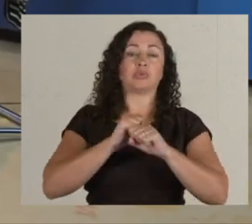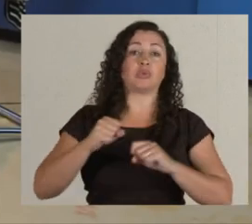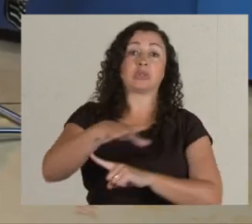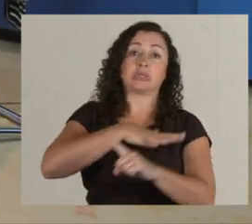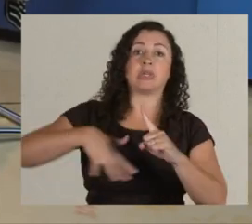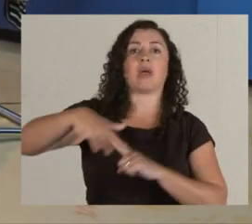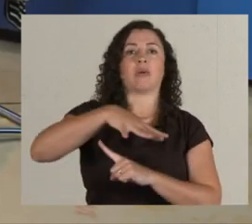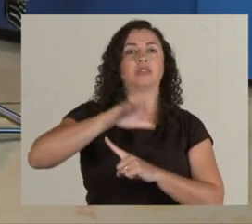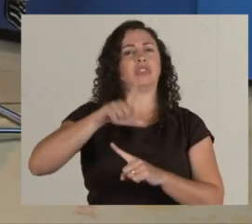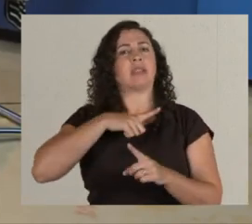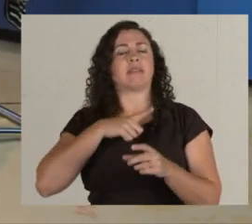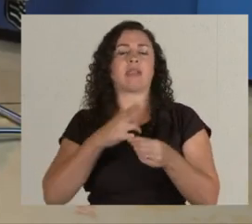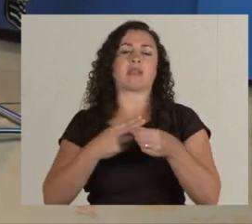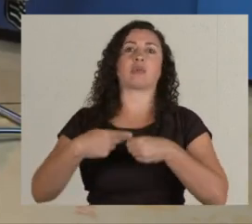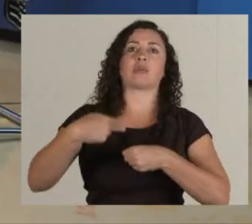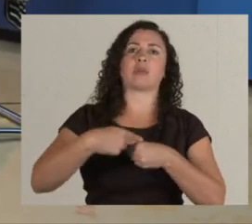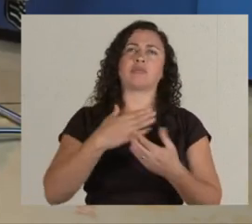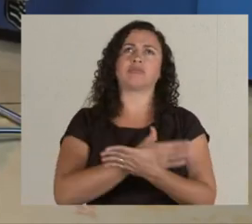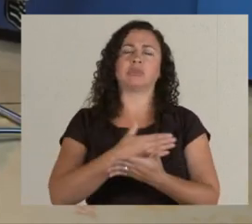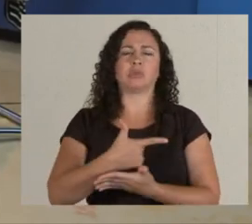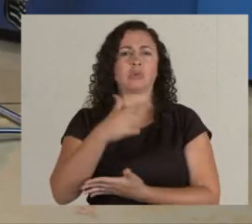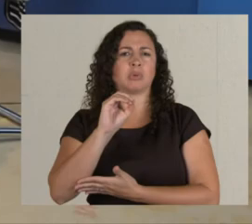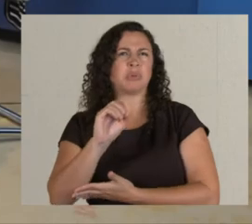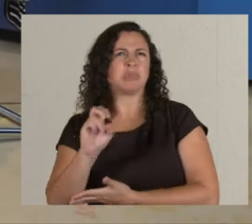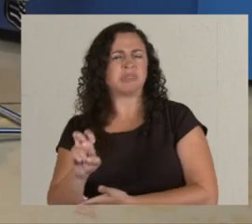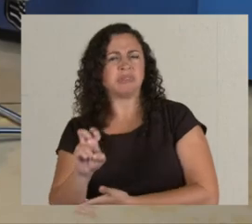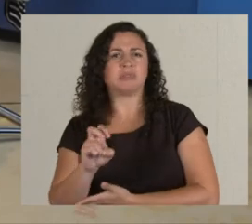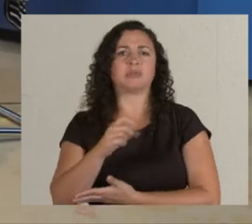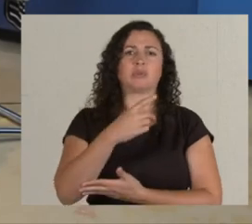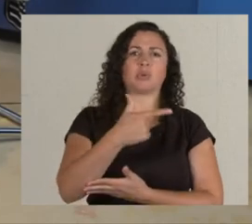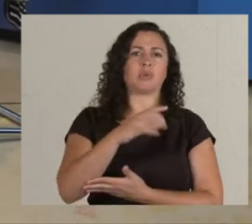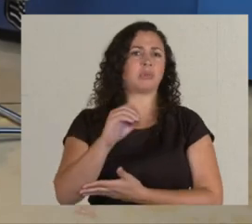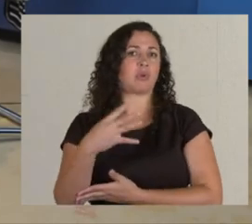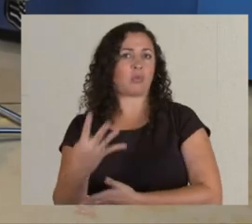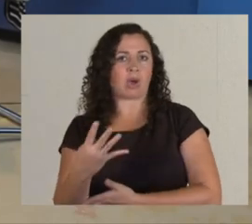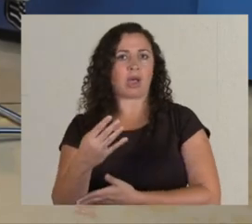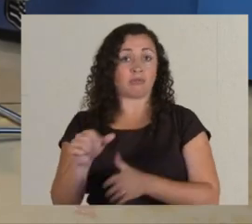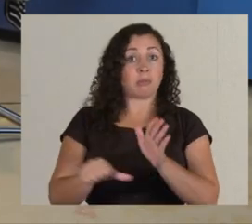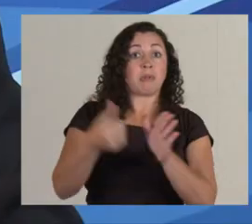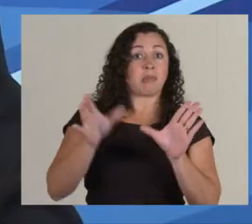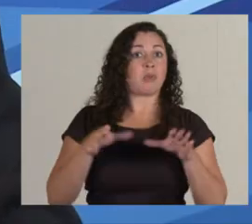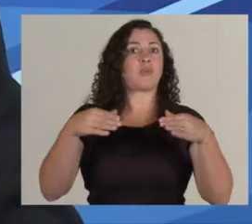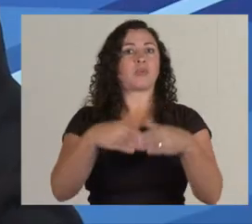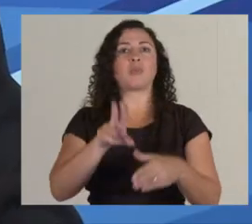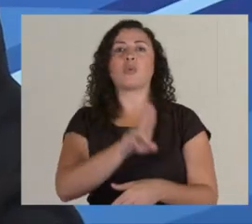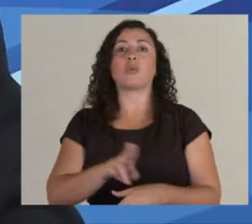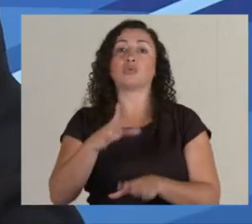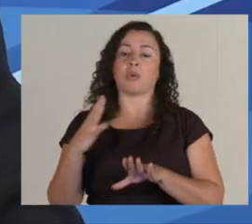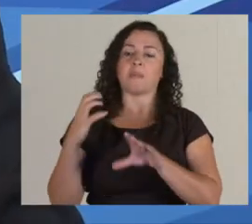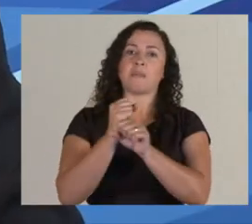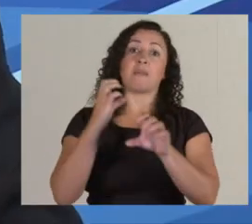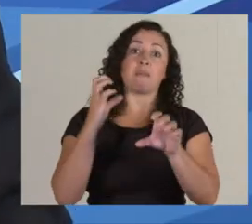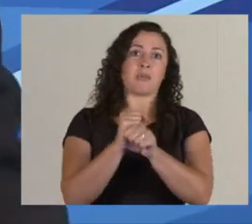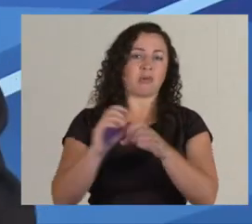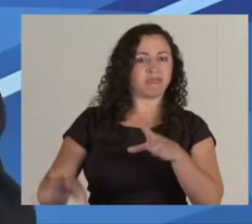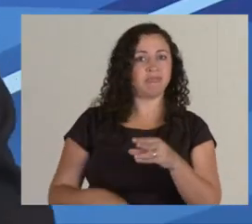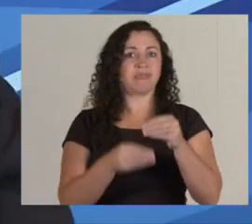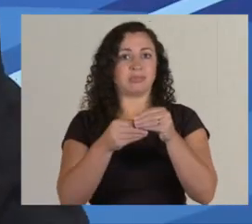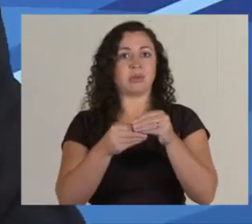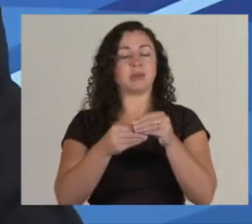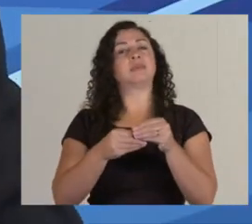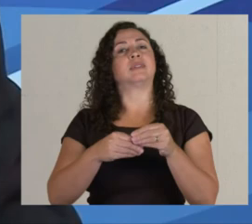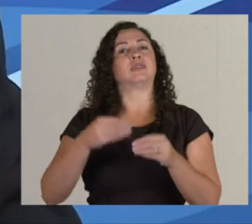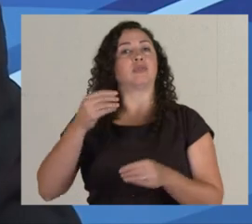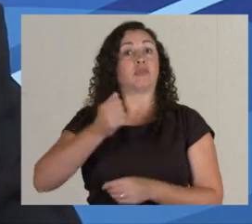já existe na Unicamp desde 2005, né? 2004, uhum. 2005 foi a primeira turma que ingressou usando os pontos extras